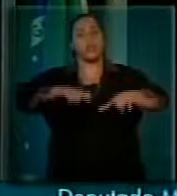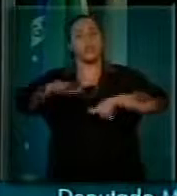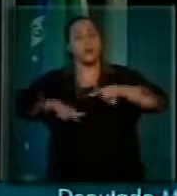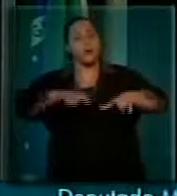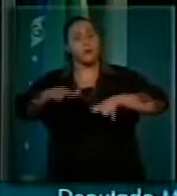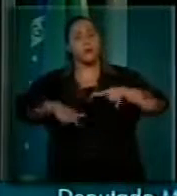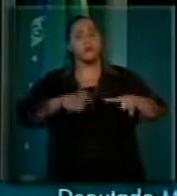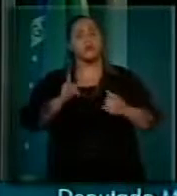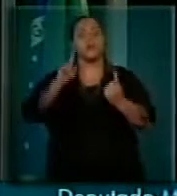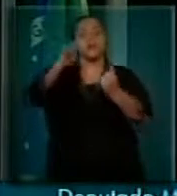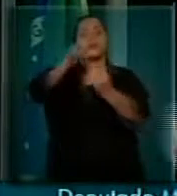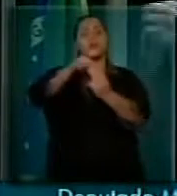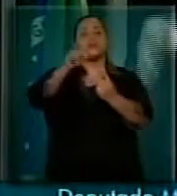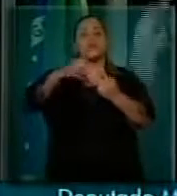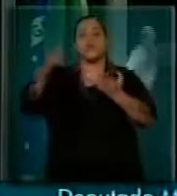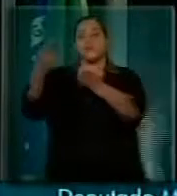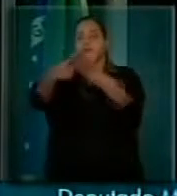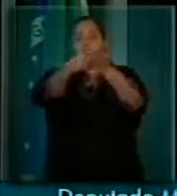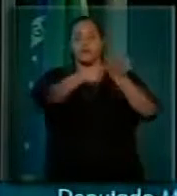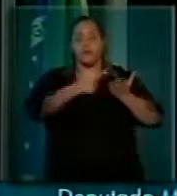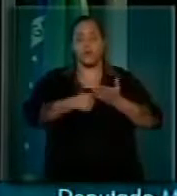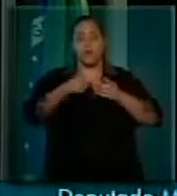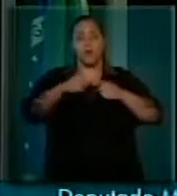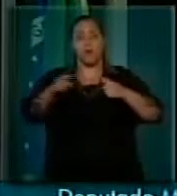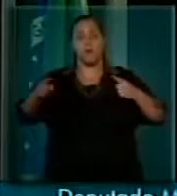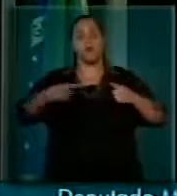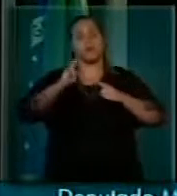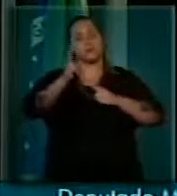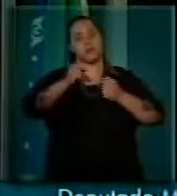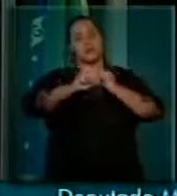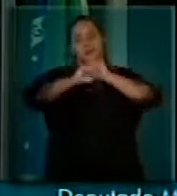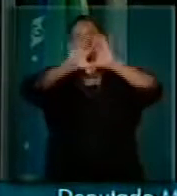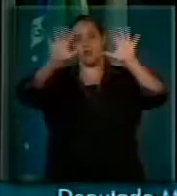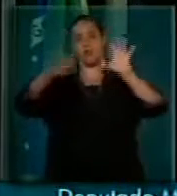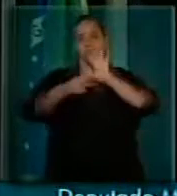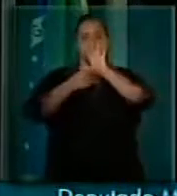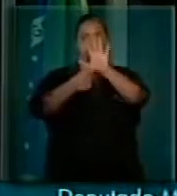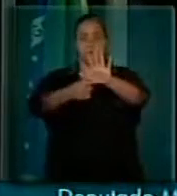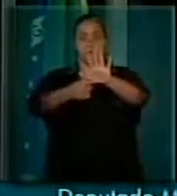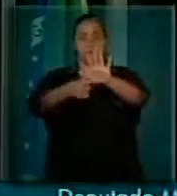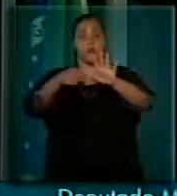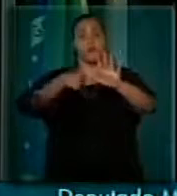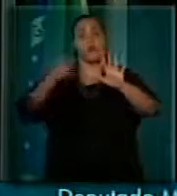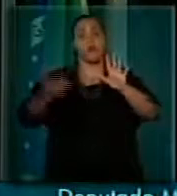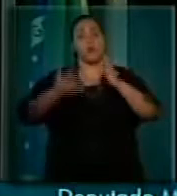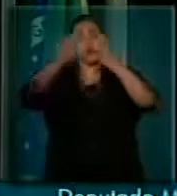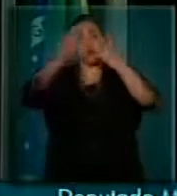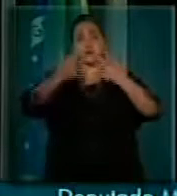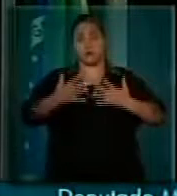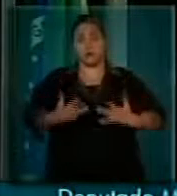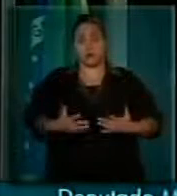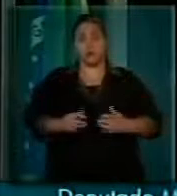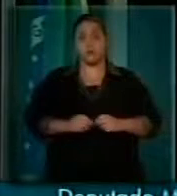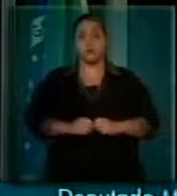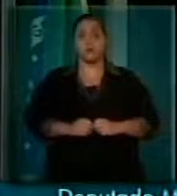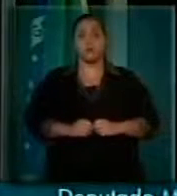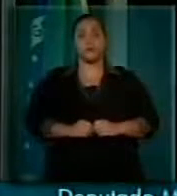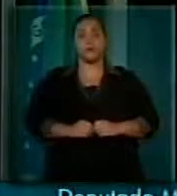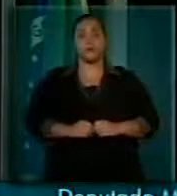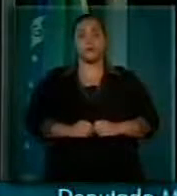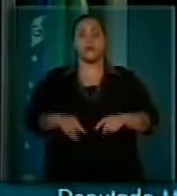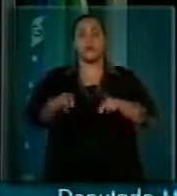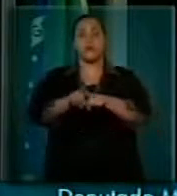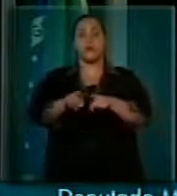trabalhando pelo consenso, mas dando absoluta transparência. Quero dizer, inclusive,